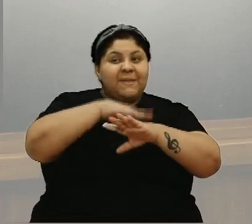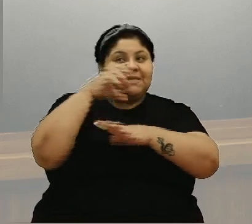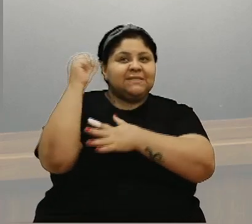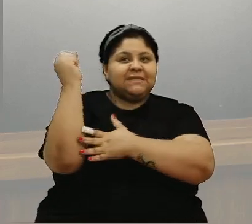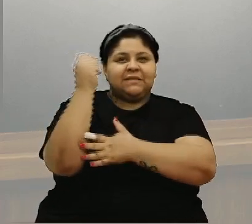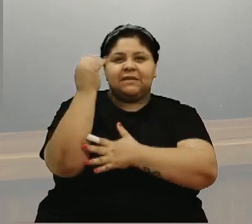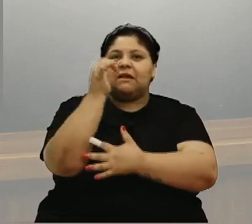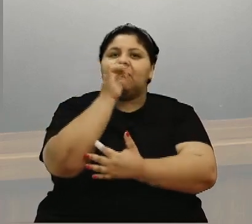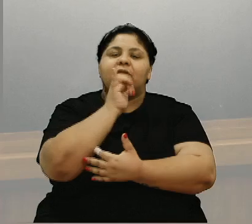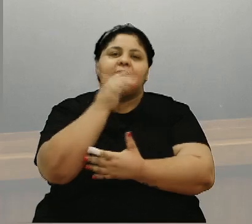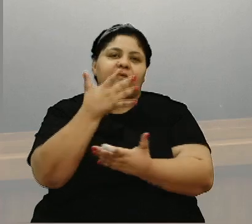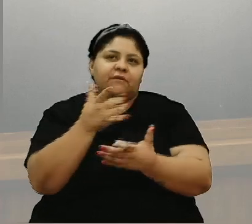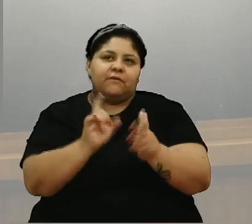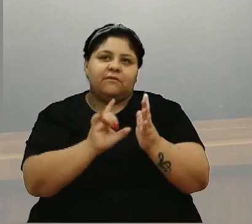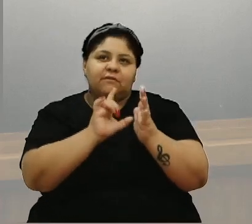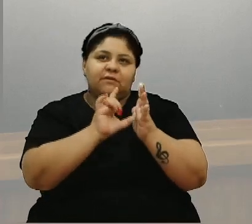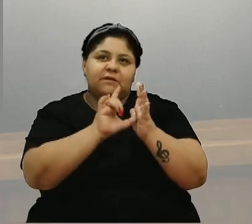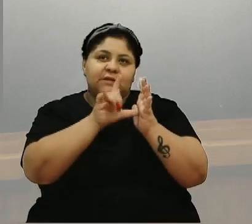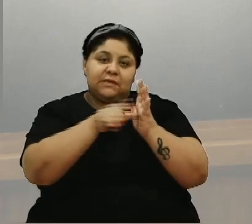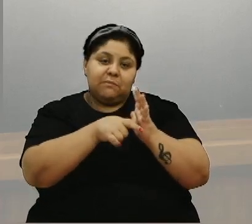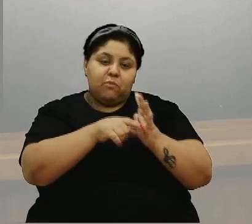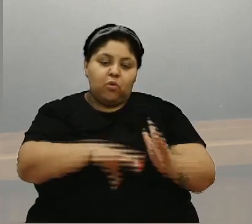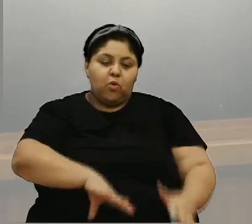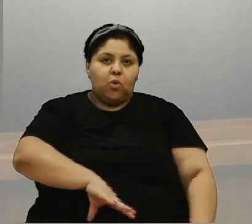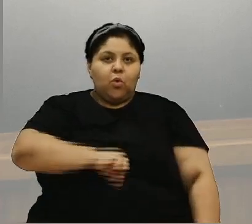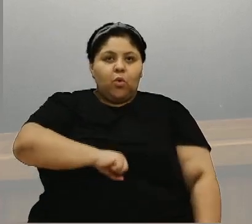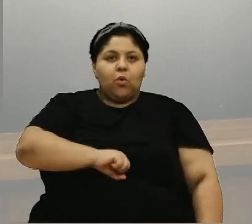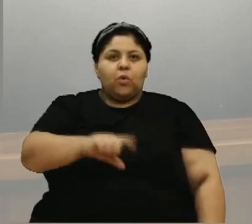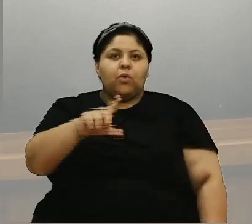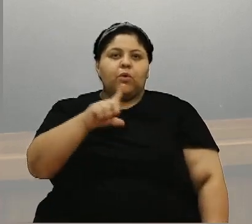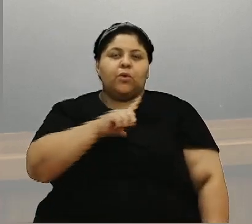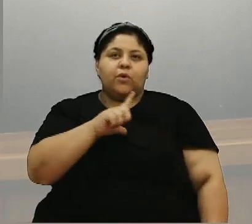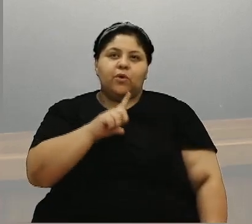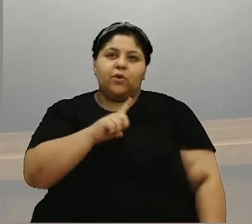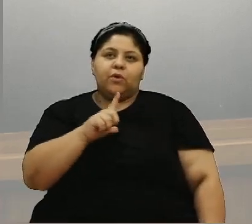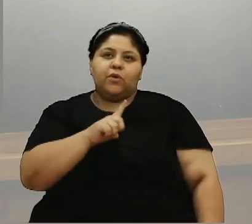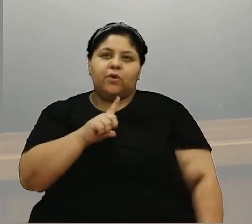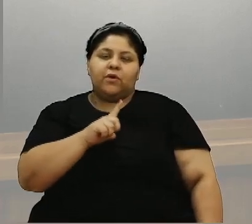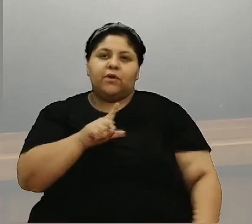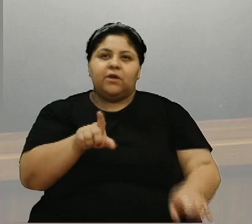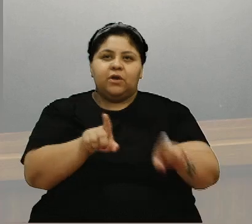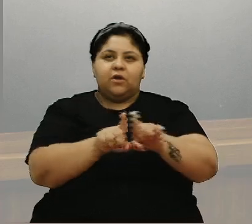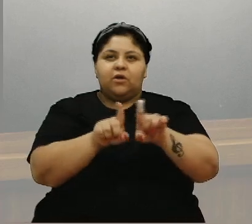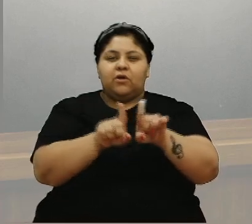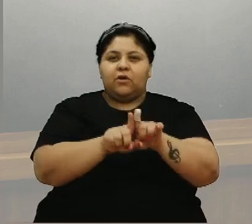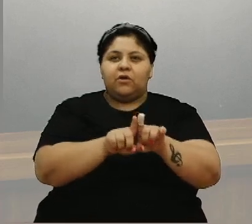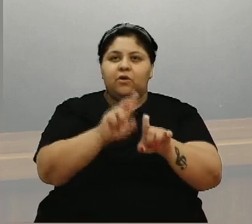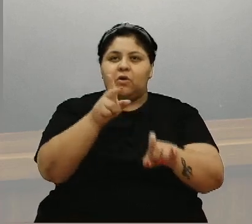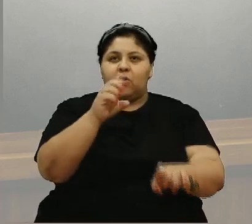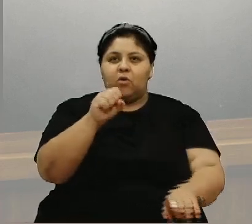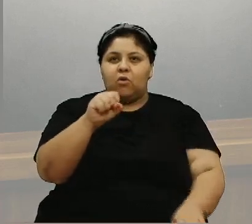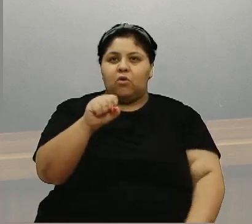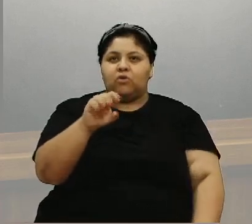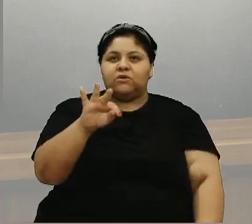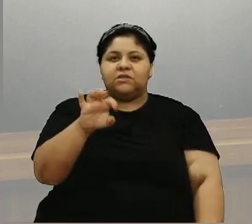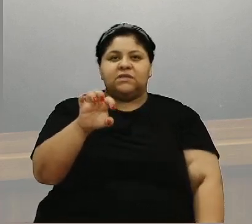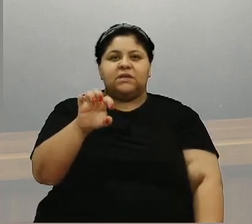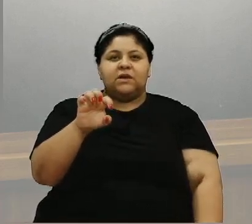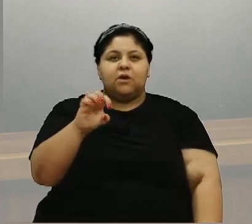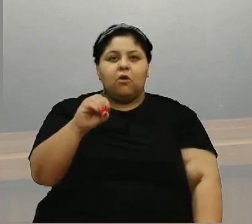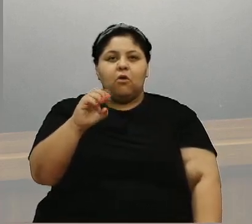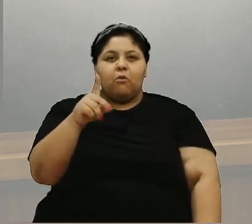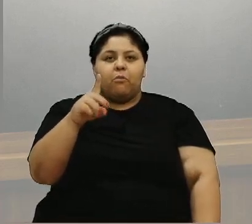Por exemplo, após a menopausa, tem a questão da osteoporose. É um período de vida